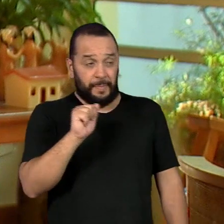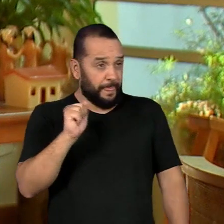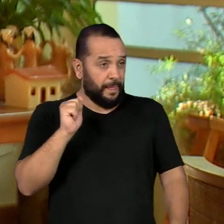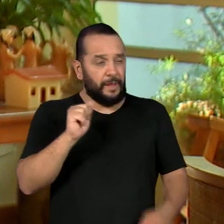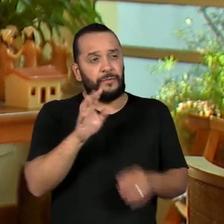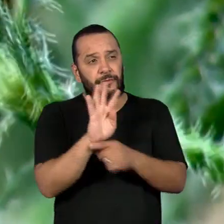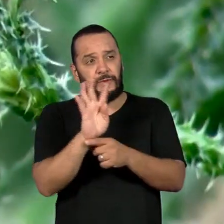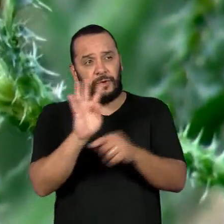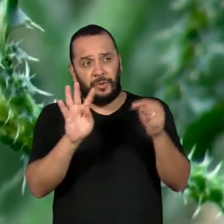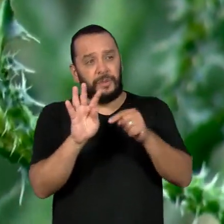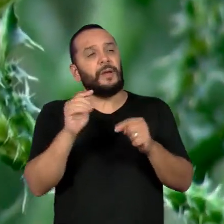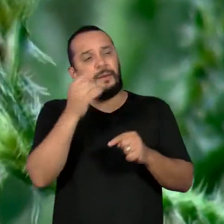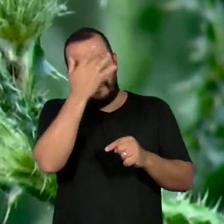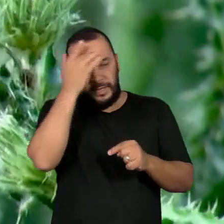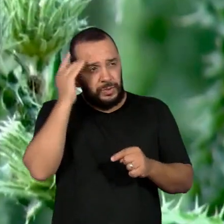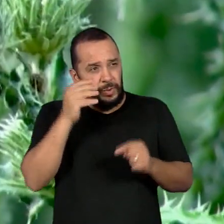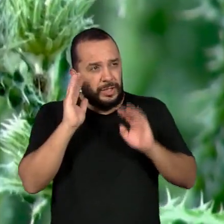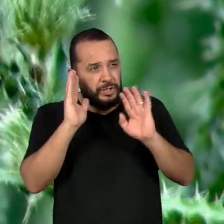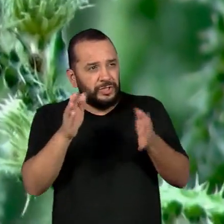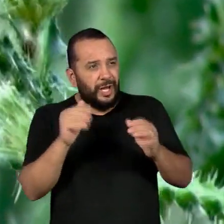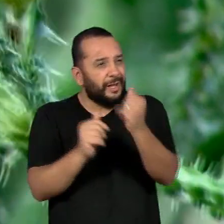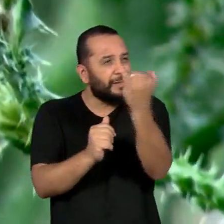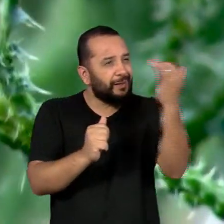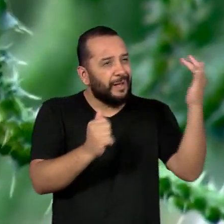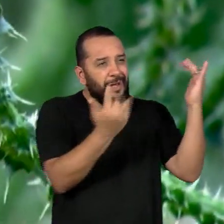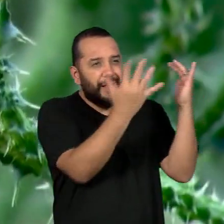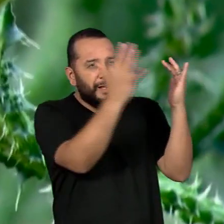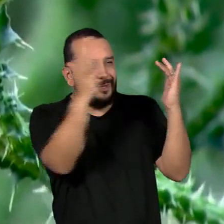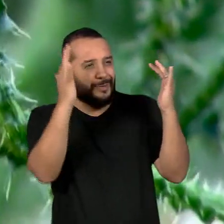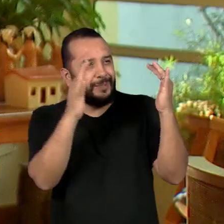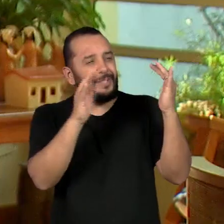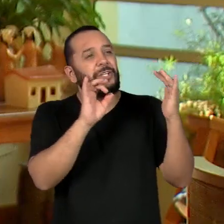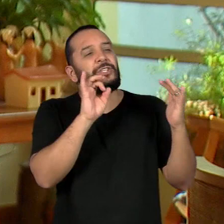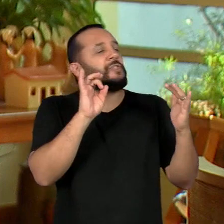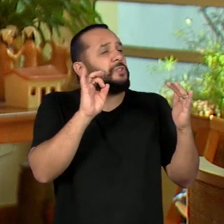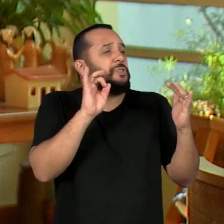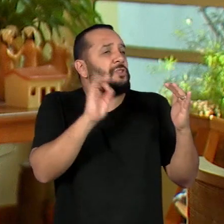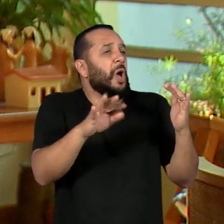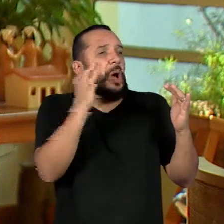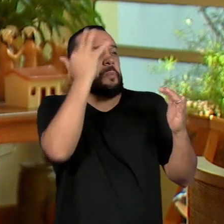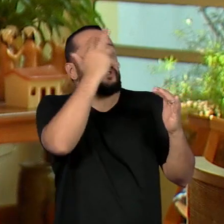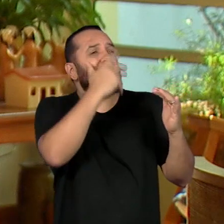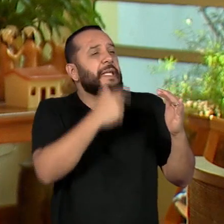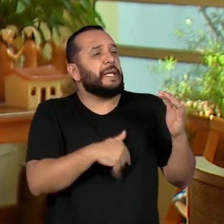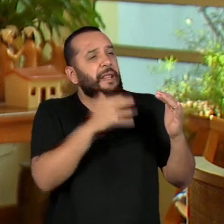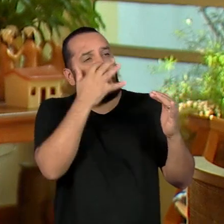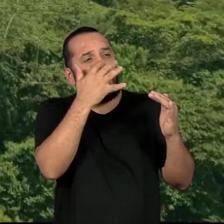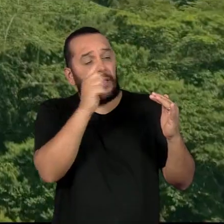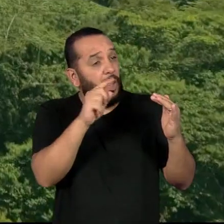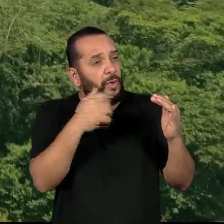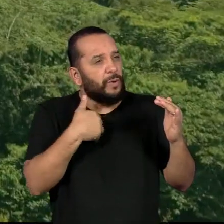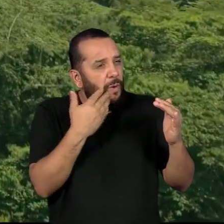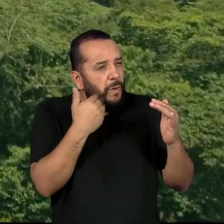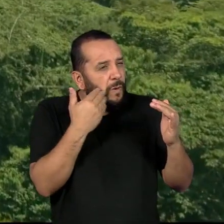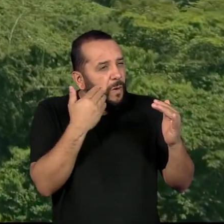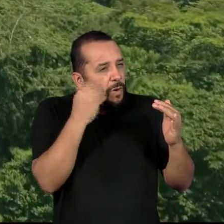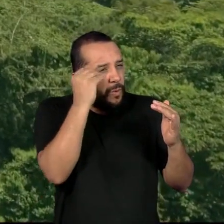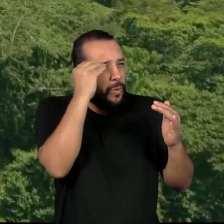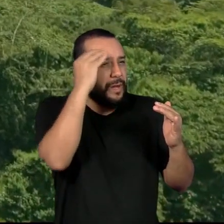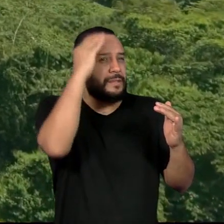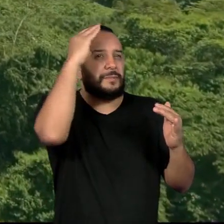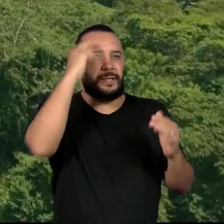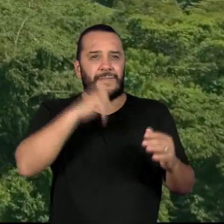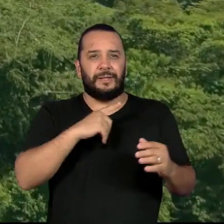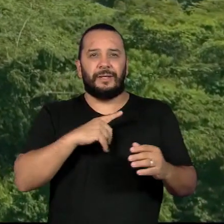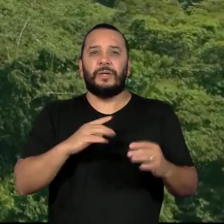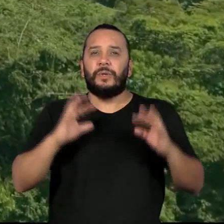praticam já a biomimética. Deixar de olhar para a natureza como fonte de recurso e olhar para a natureza como fonte de conhecimento. It begins with